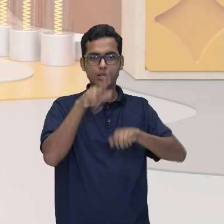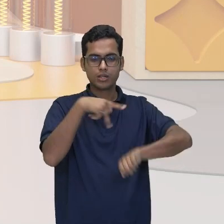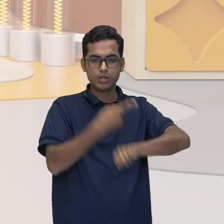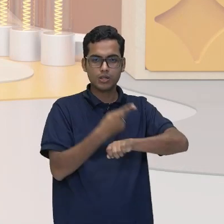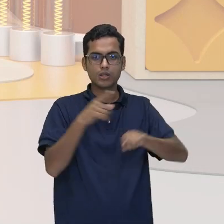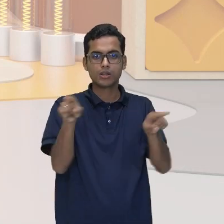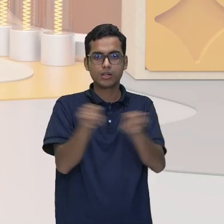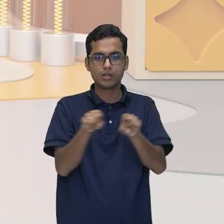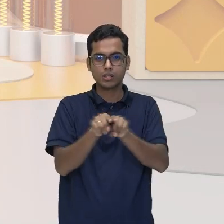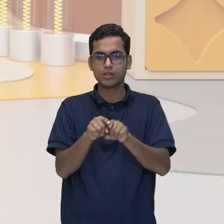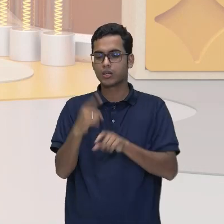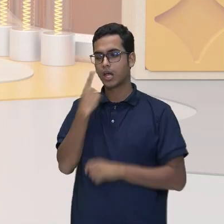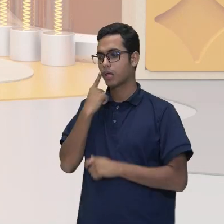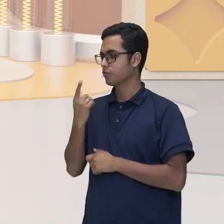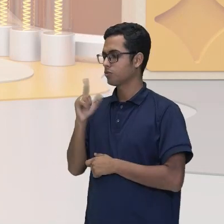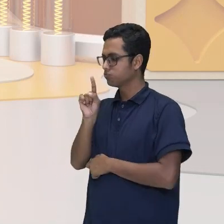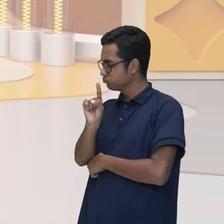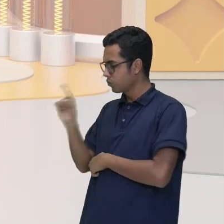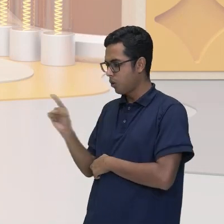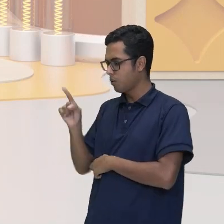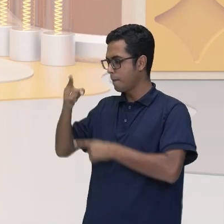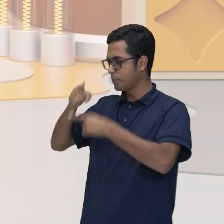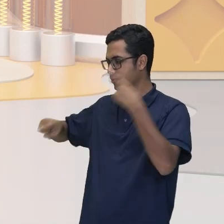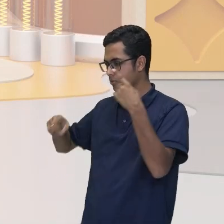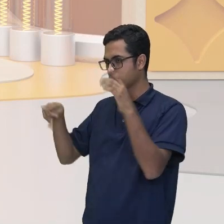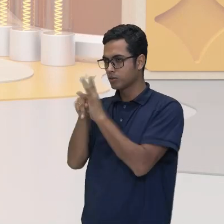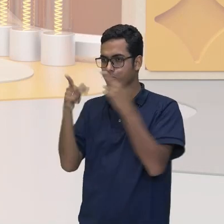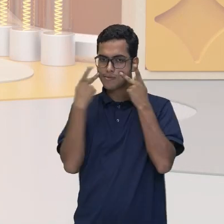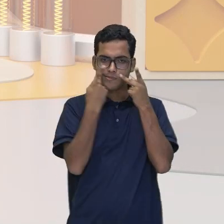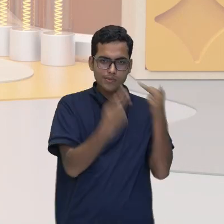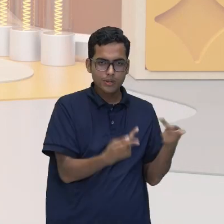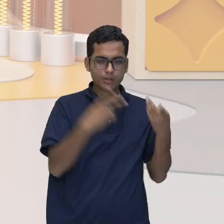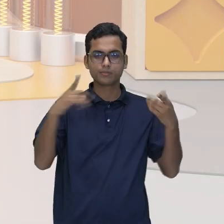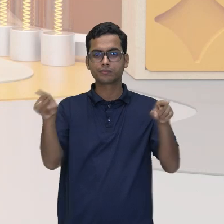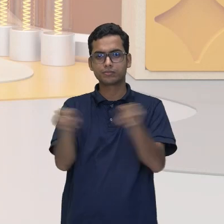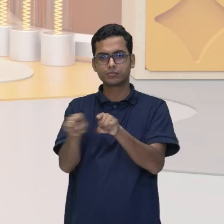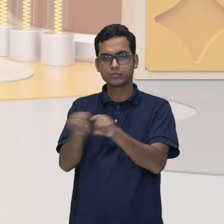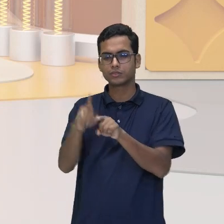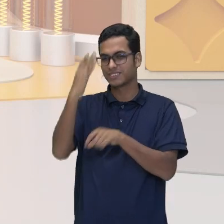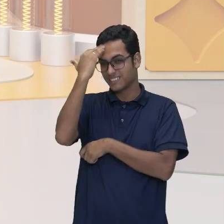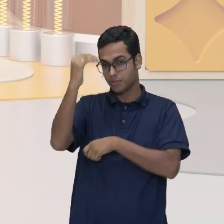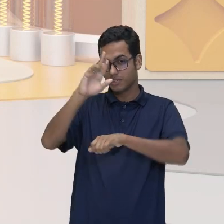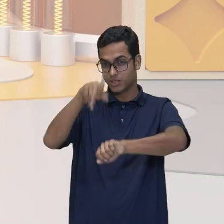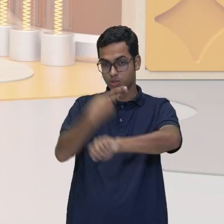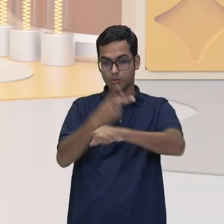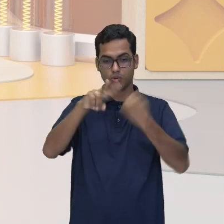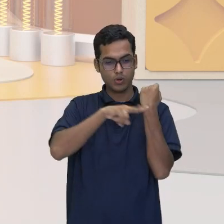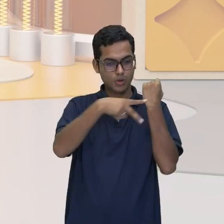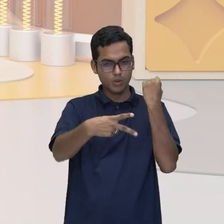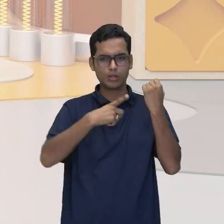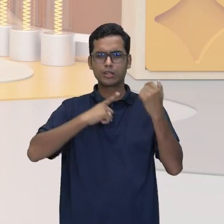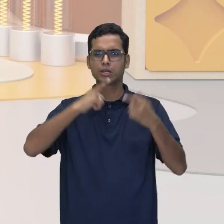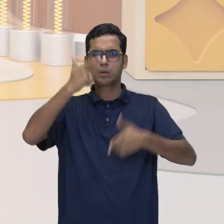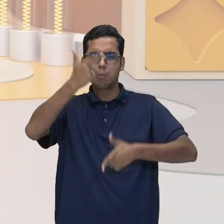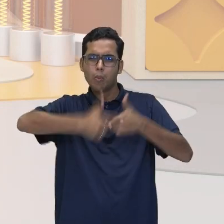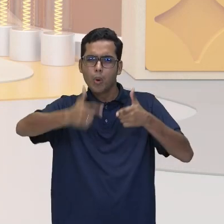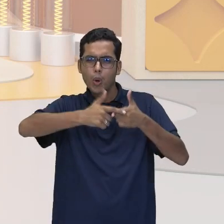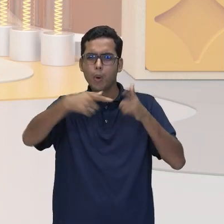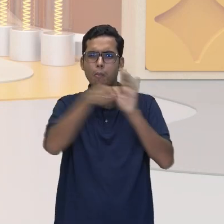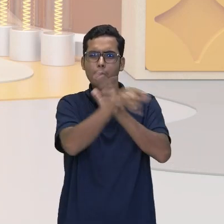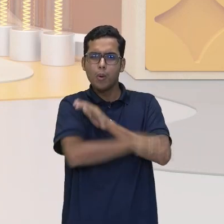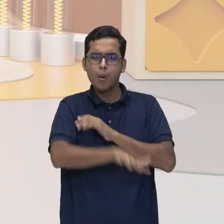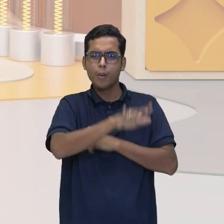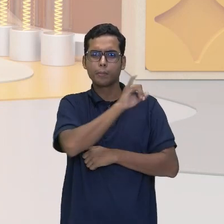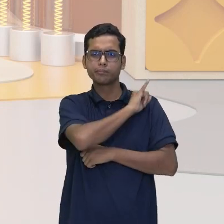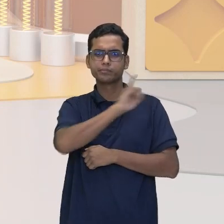ocasionaria problemas seríssimos ao seu território, ao seu grande império, E nesse contexto nós vamos observar o que a gente